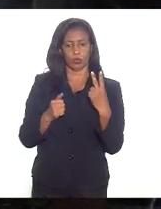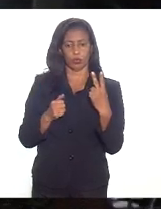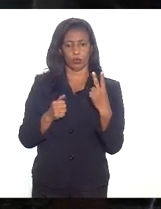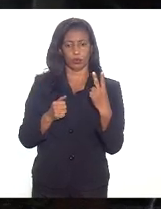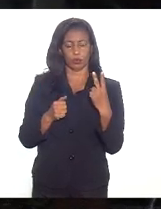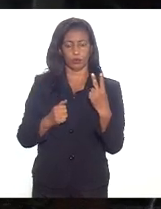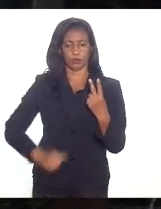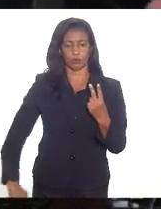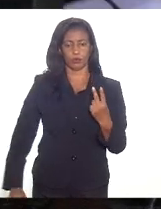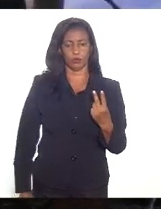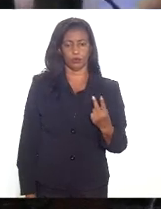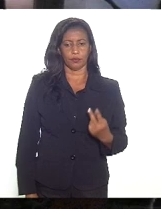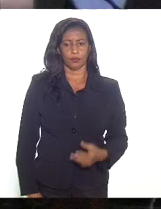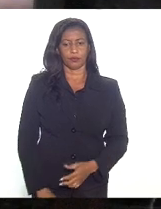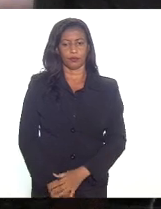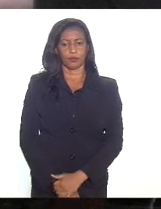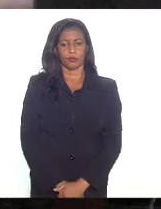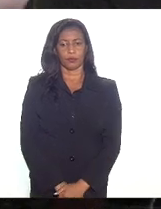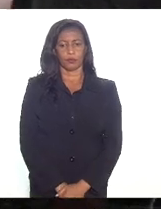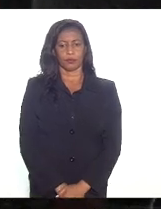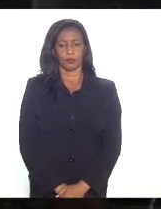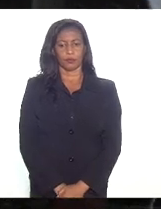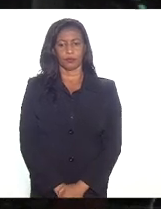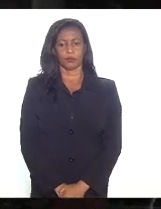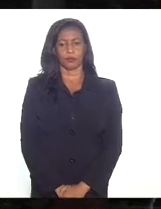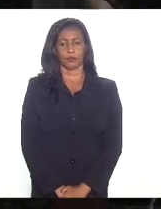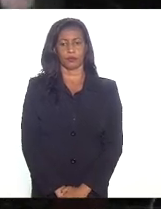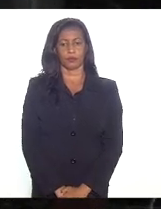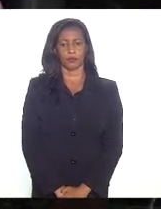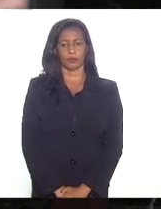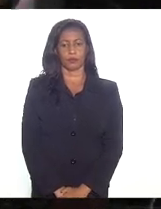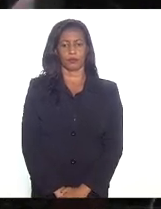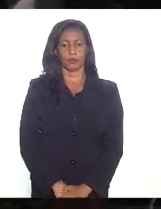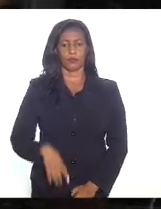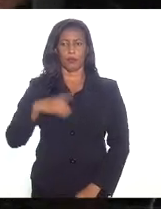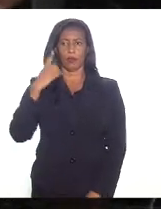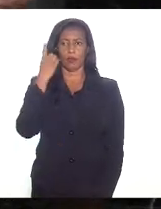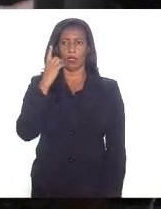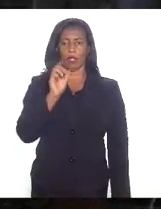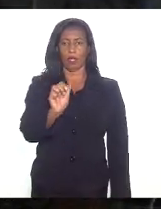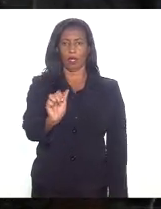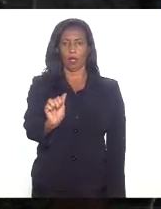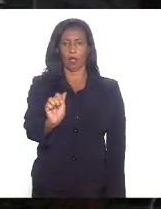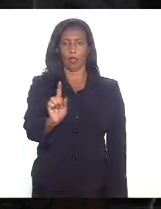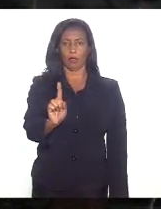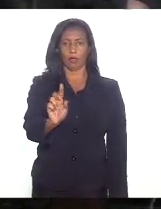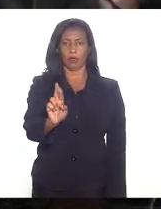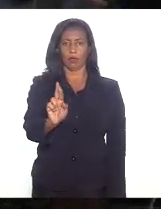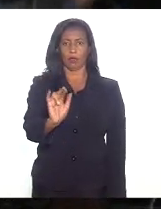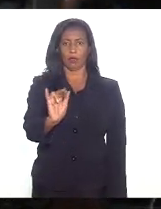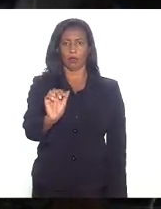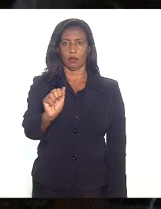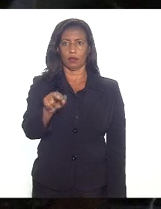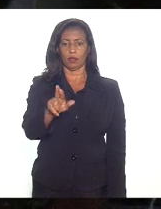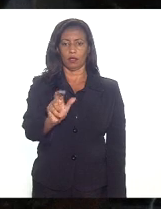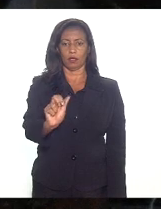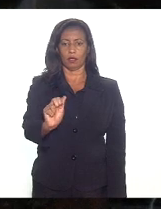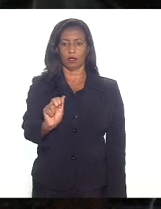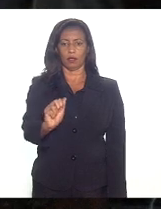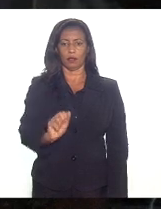Duas chamadas. Deputada Adriana Baltazar.